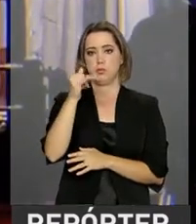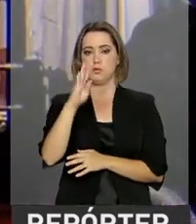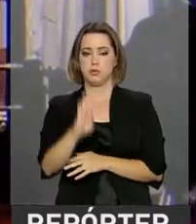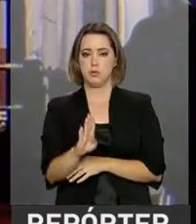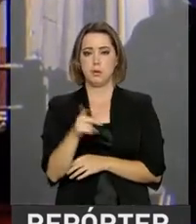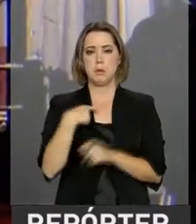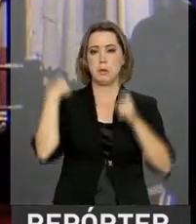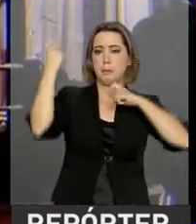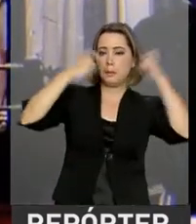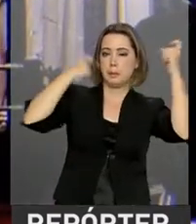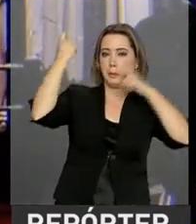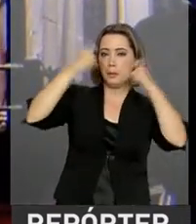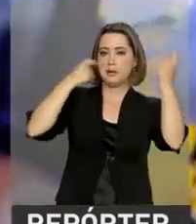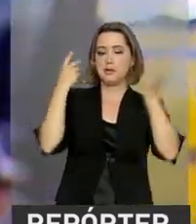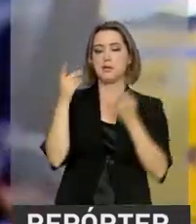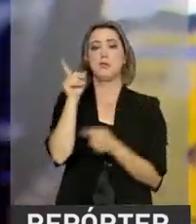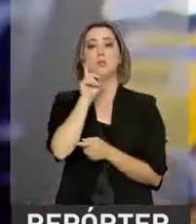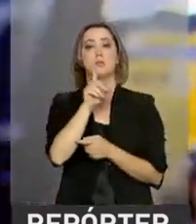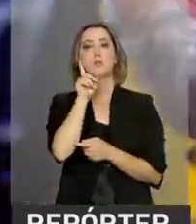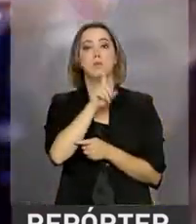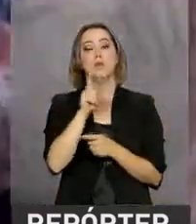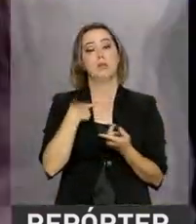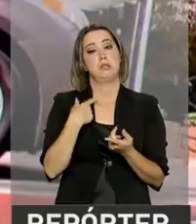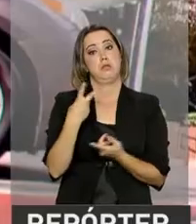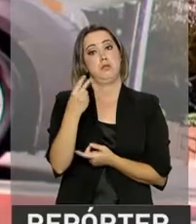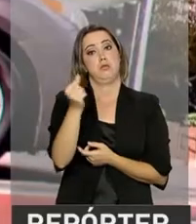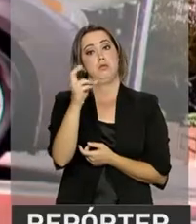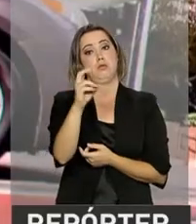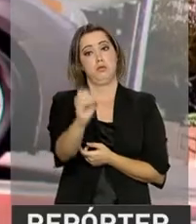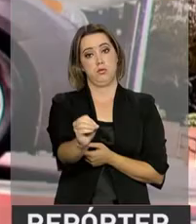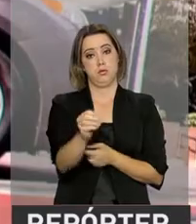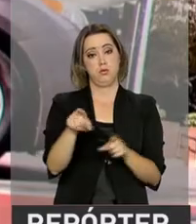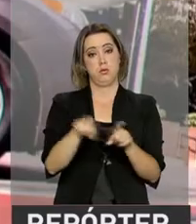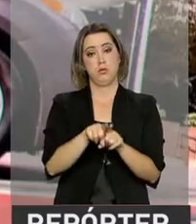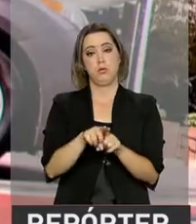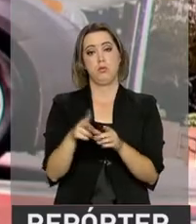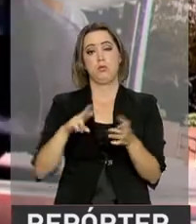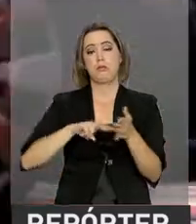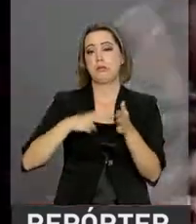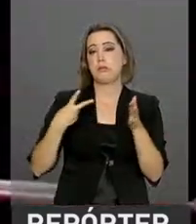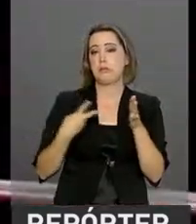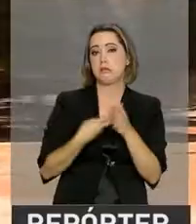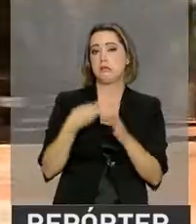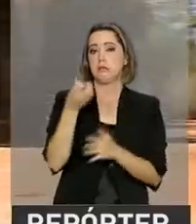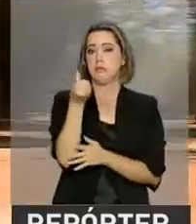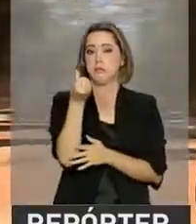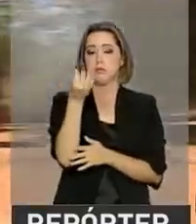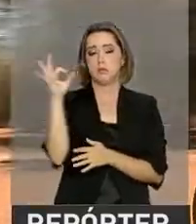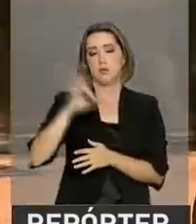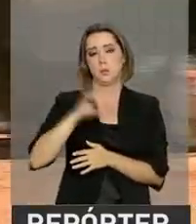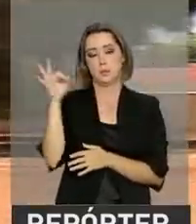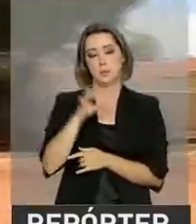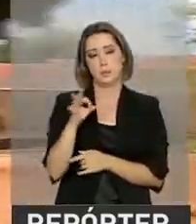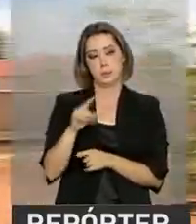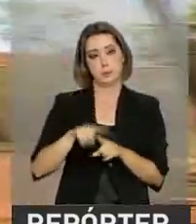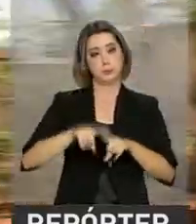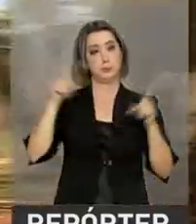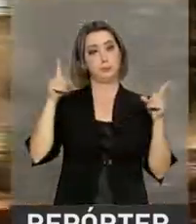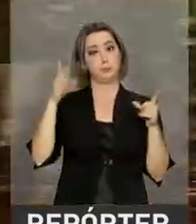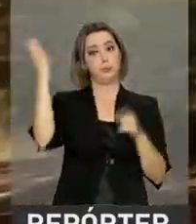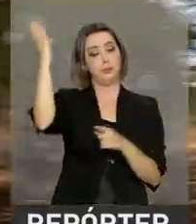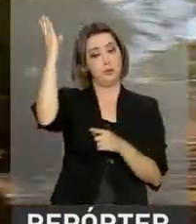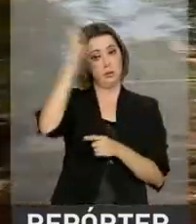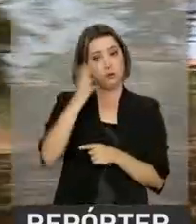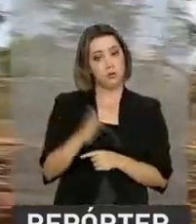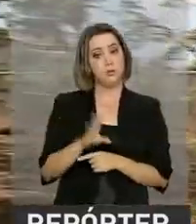causa preocupação aos americanos a ideia de que em 2050 vai custar 6%. No Brasil, o número atual já